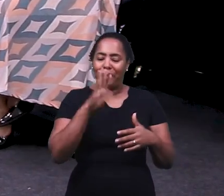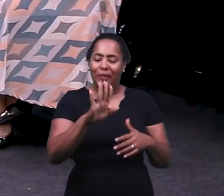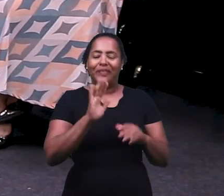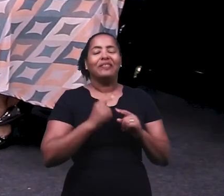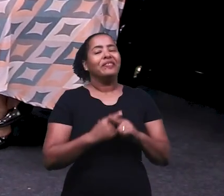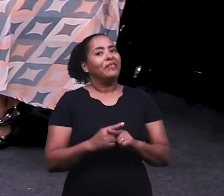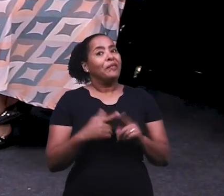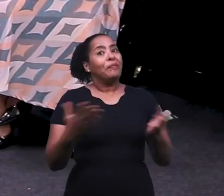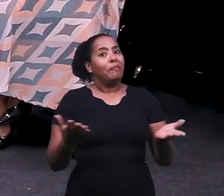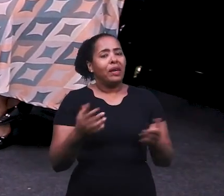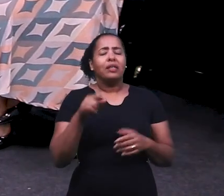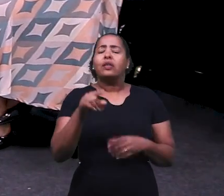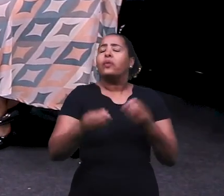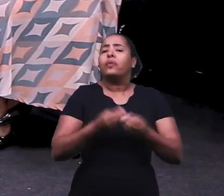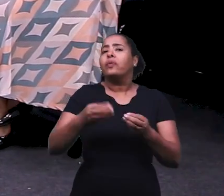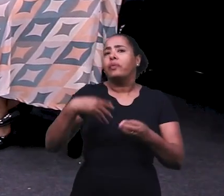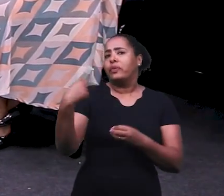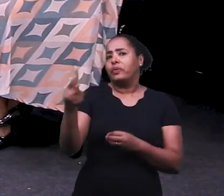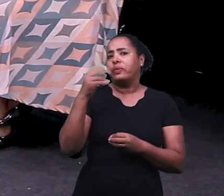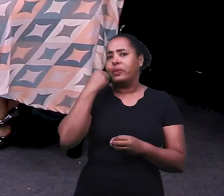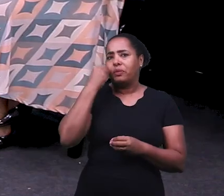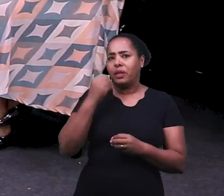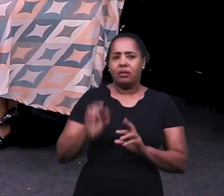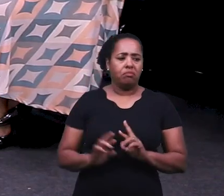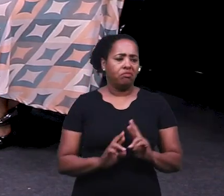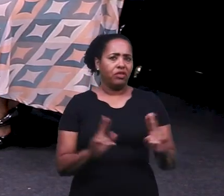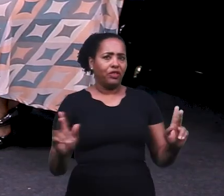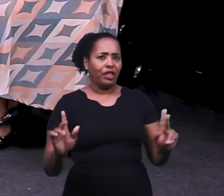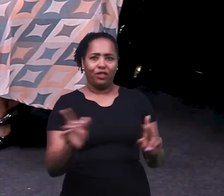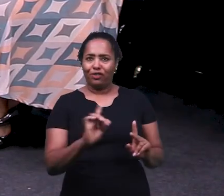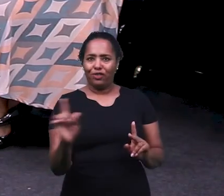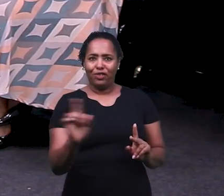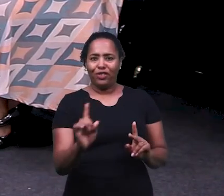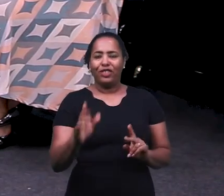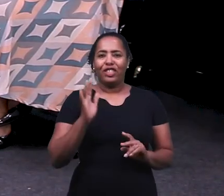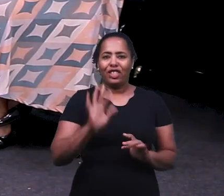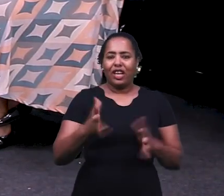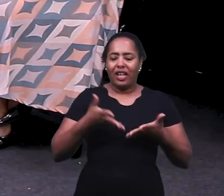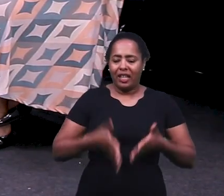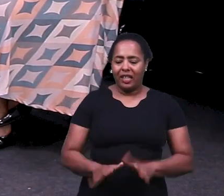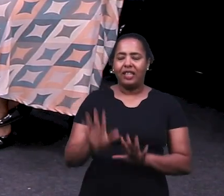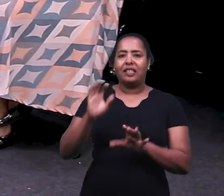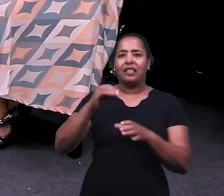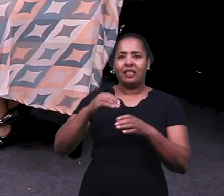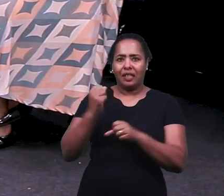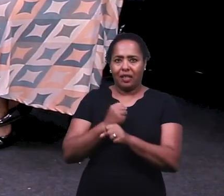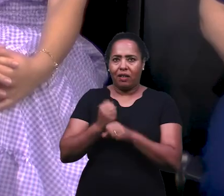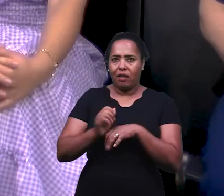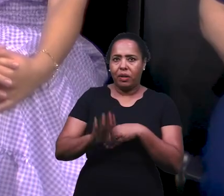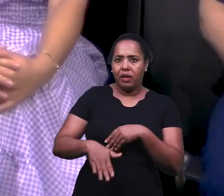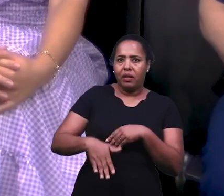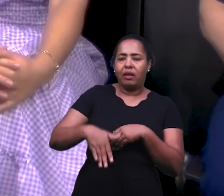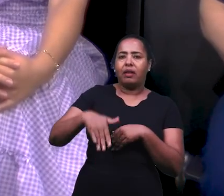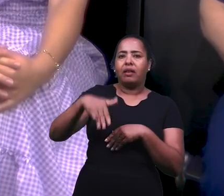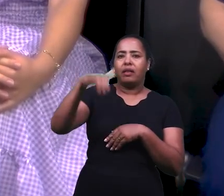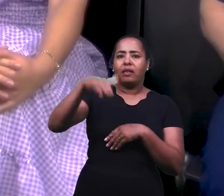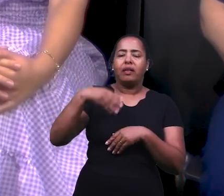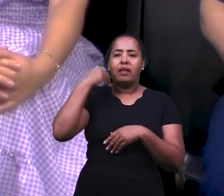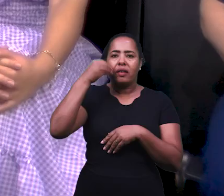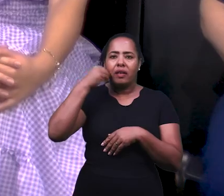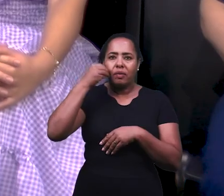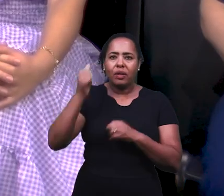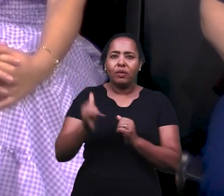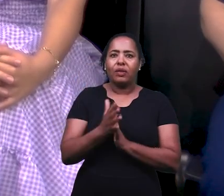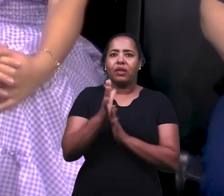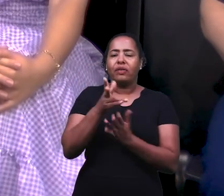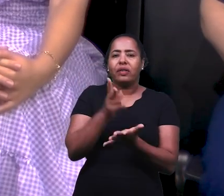gente faz um ensaio aberto, a gente já mostra. Mas fala, Lohane, sobre a sua experiência. Não é diferente também, não. Eu já nasci na